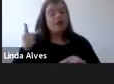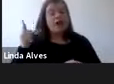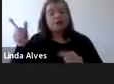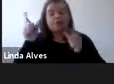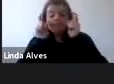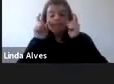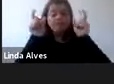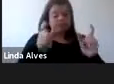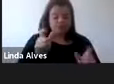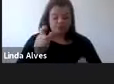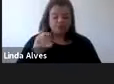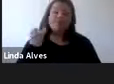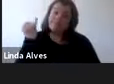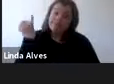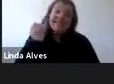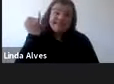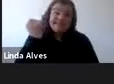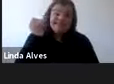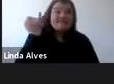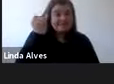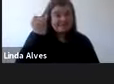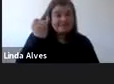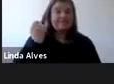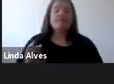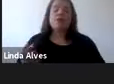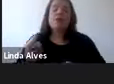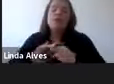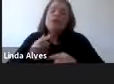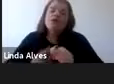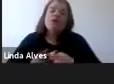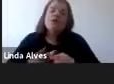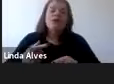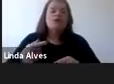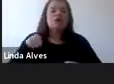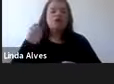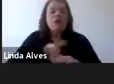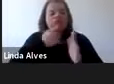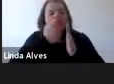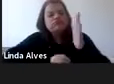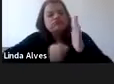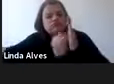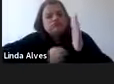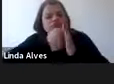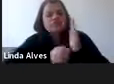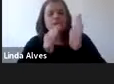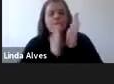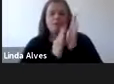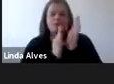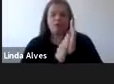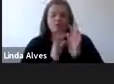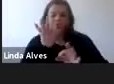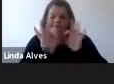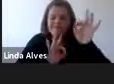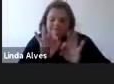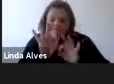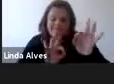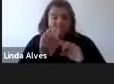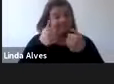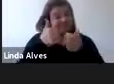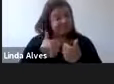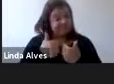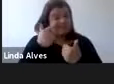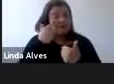estaríamos fazendo o enfrentamento. Mas a discussão aqui é de construção de uma proposta. E é isso que nós estamos aí buscando fazer. Então,